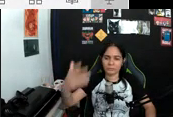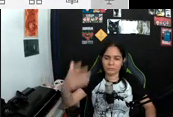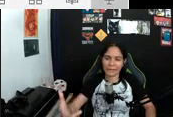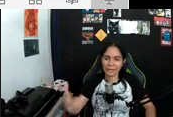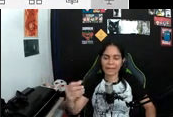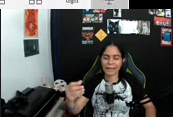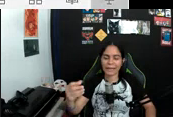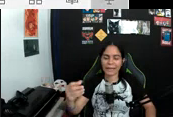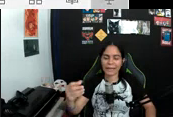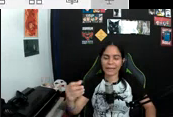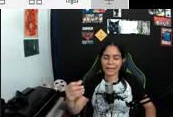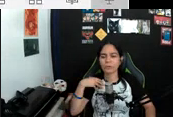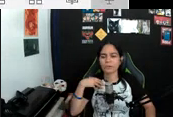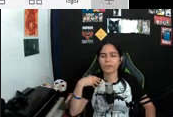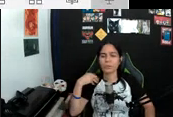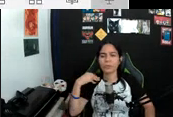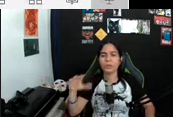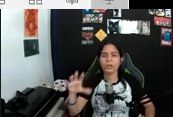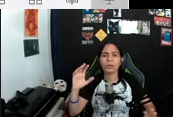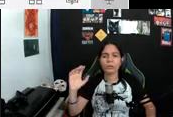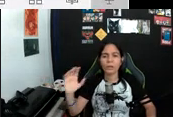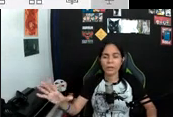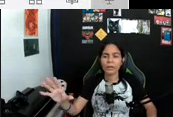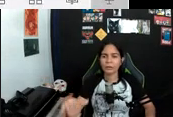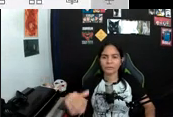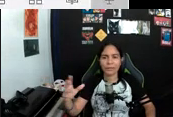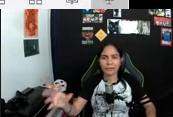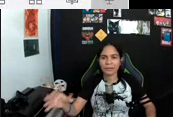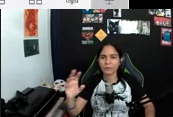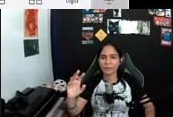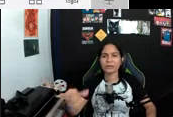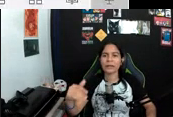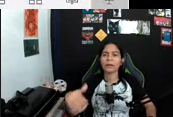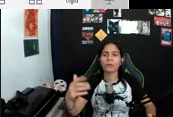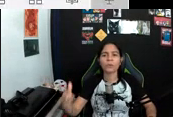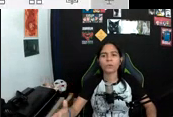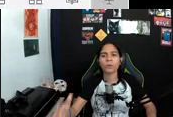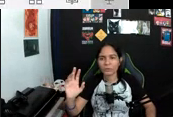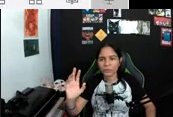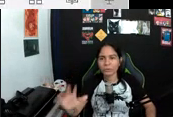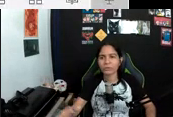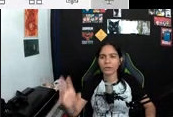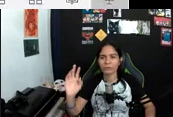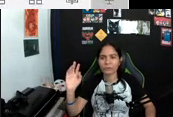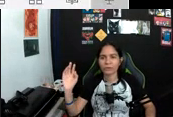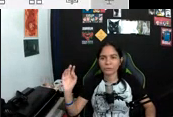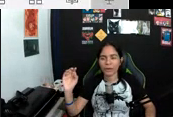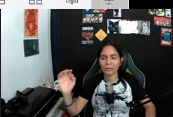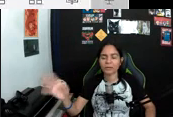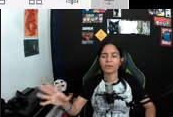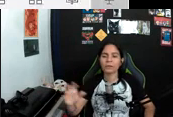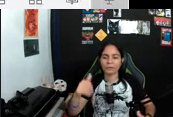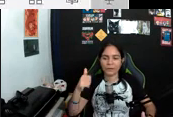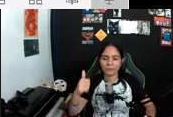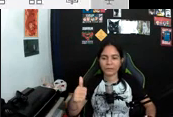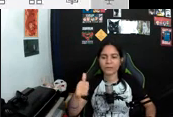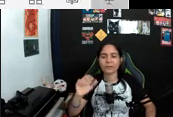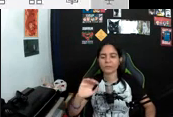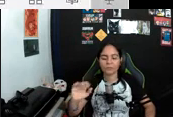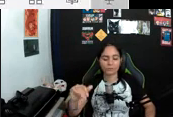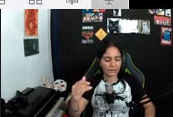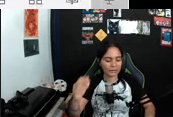ele relata que, se acontecer algo comigo, eu não saio da cirurgia e tal, eu concordo que meus órgãos sejam doados. Então,